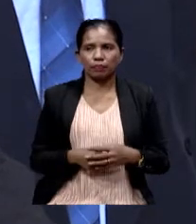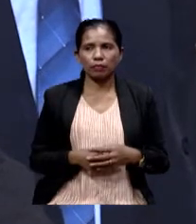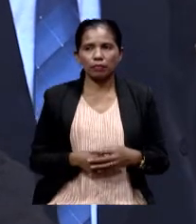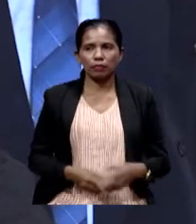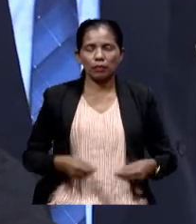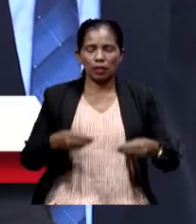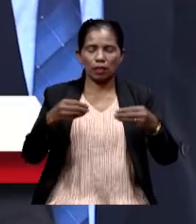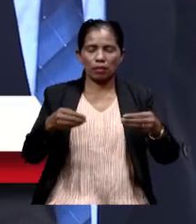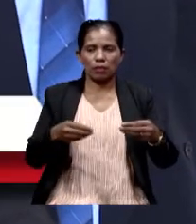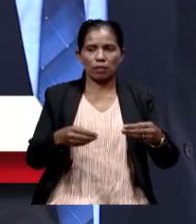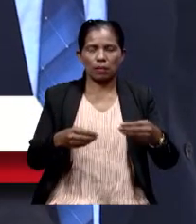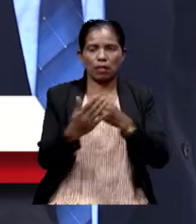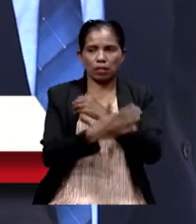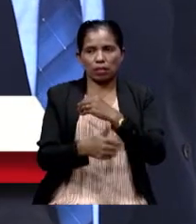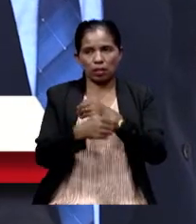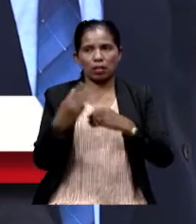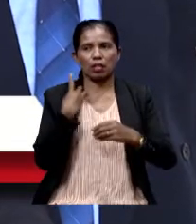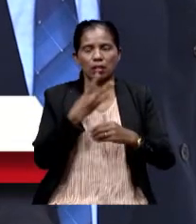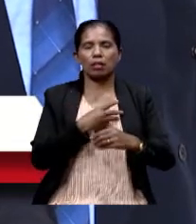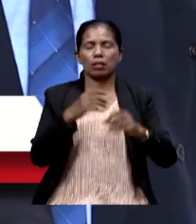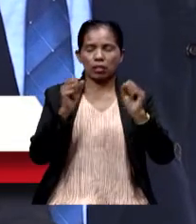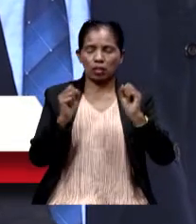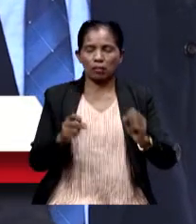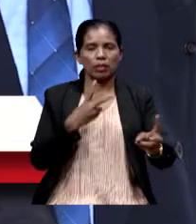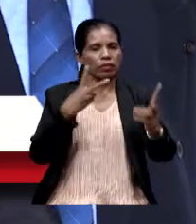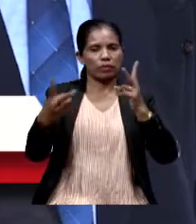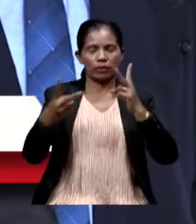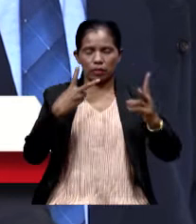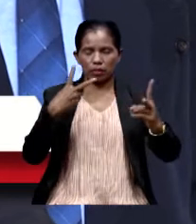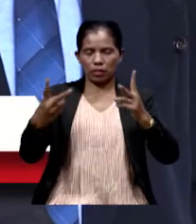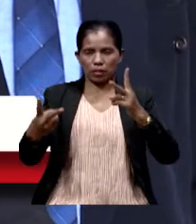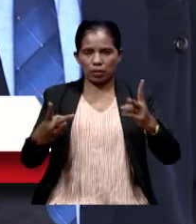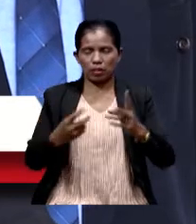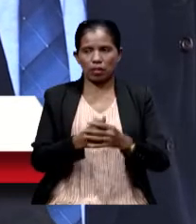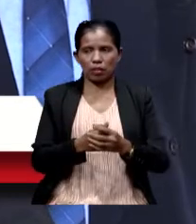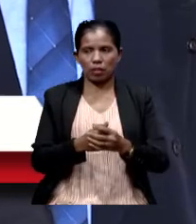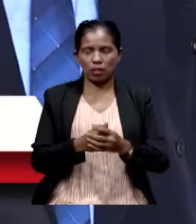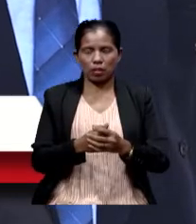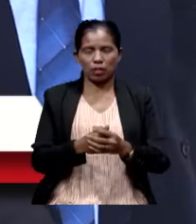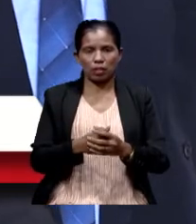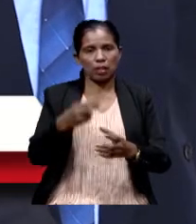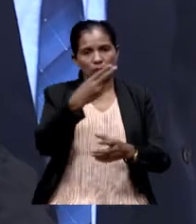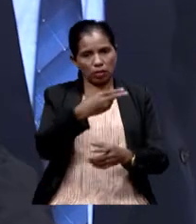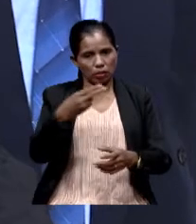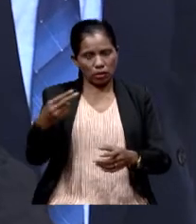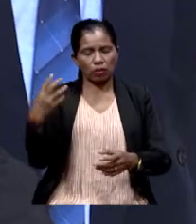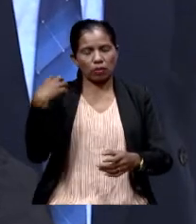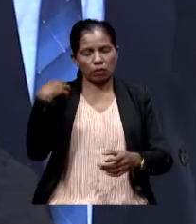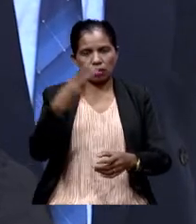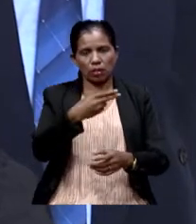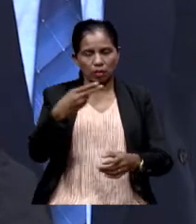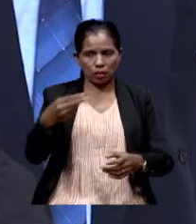ba liur, a mi conseguimos visita Bawaslu ho KPU Indonésia nele e a